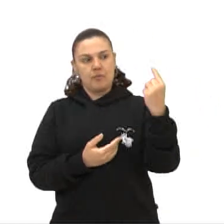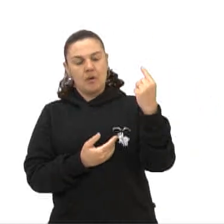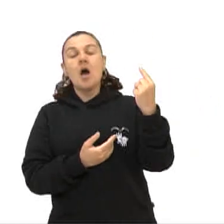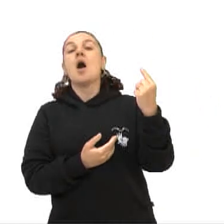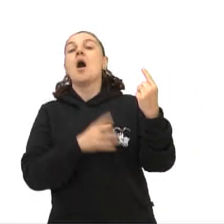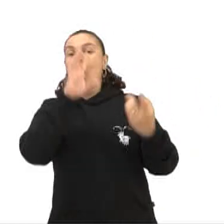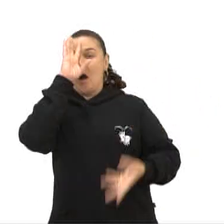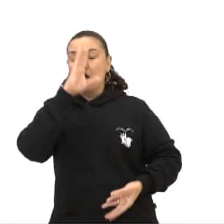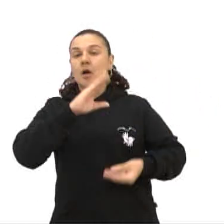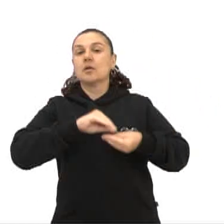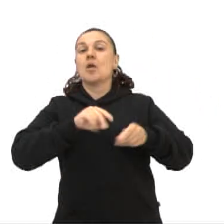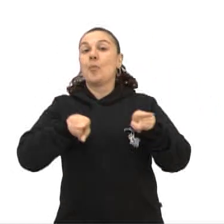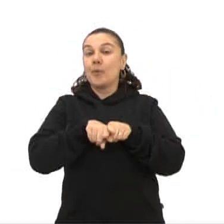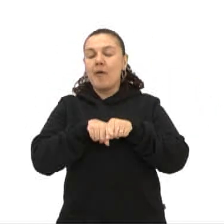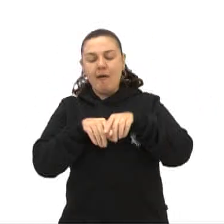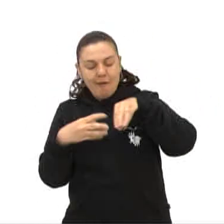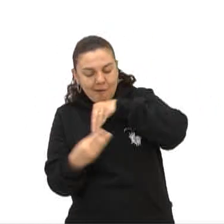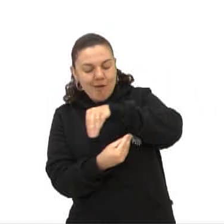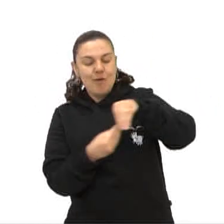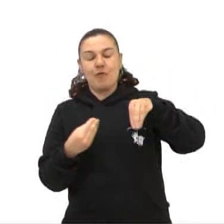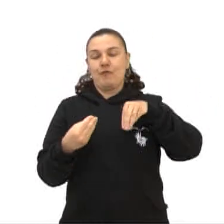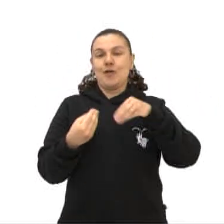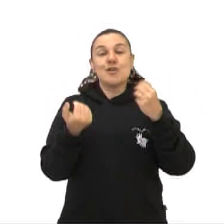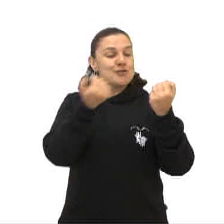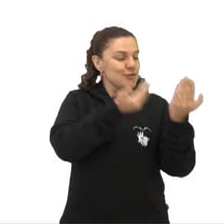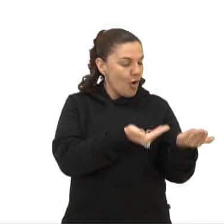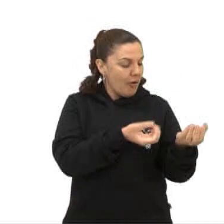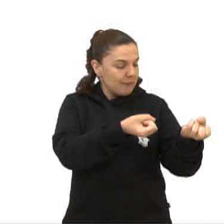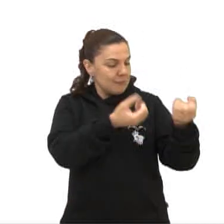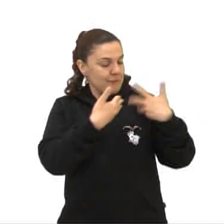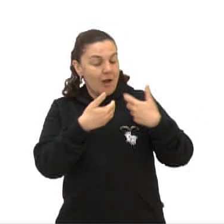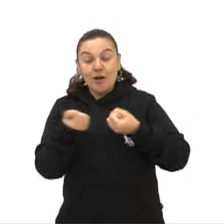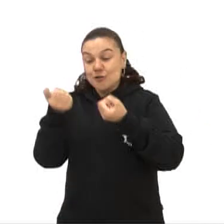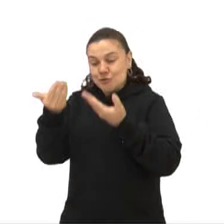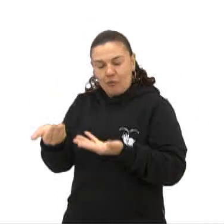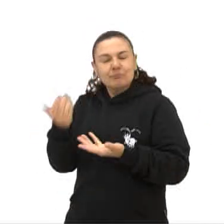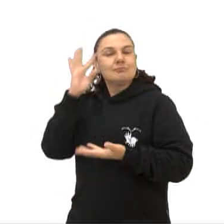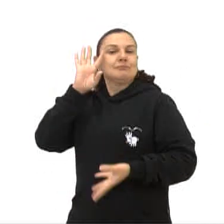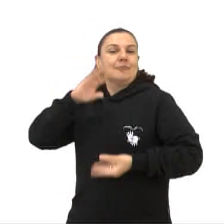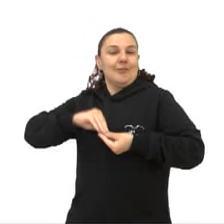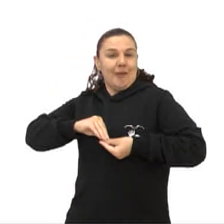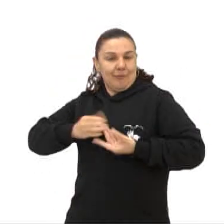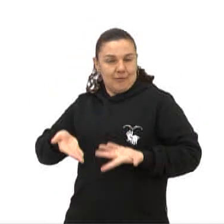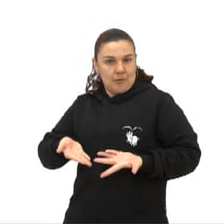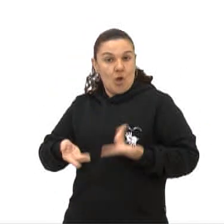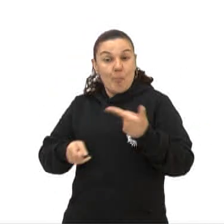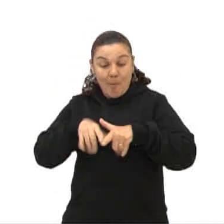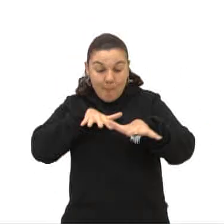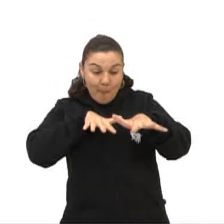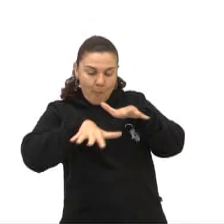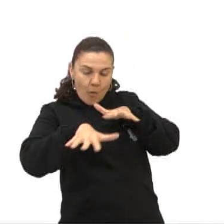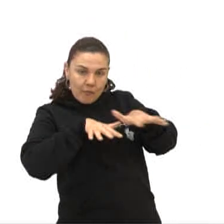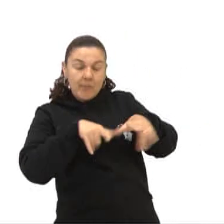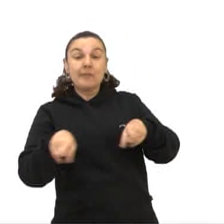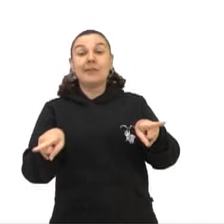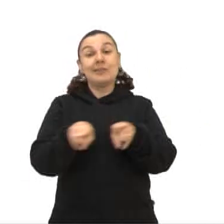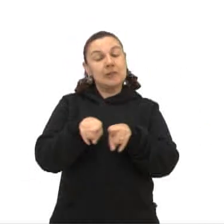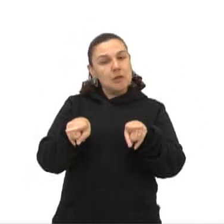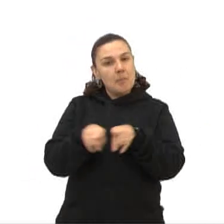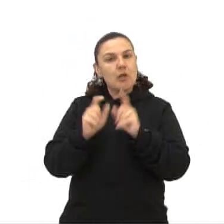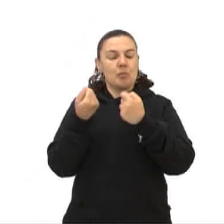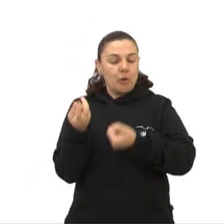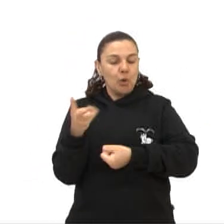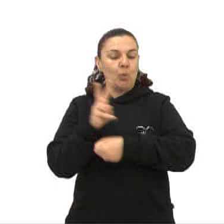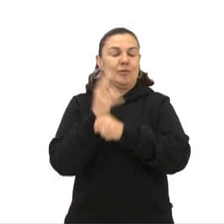estar envolvido nos movimentos que procuram não só a preservação da natureza, mas inclusive essa ideia estética de